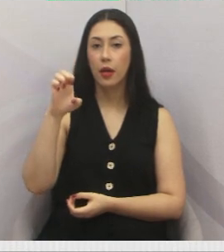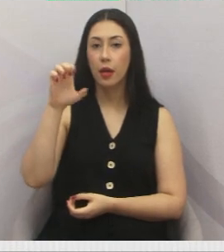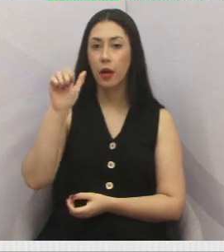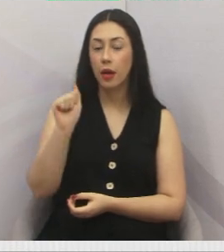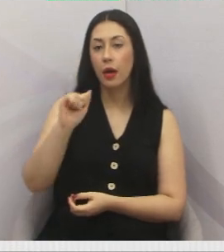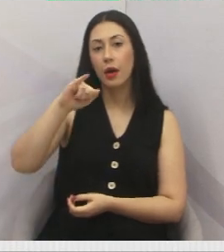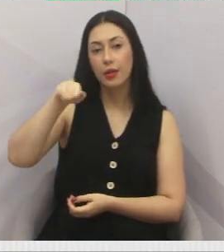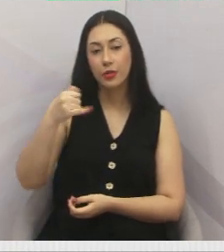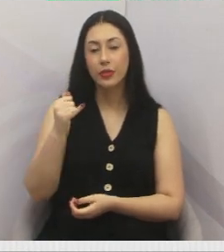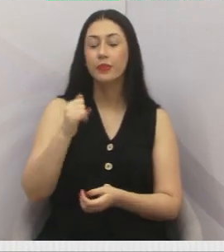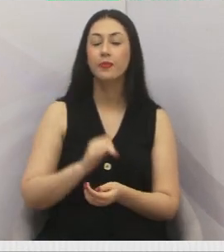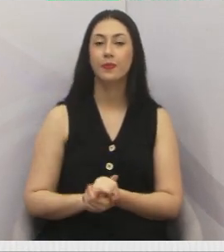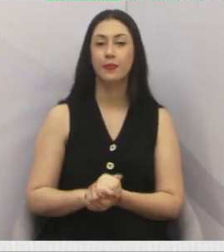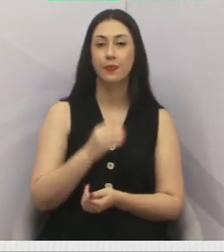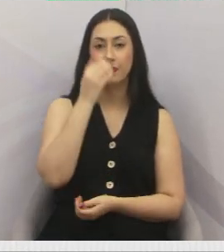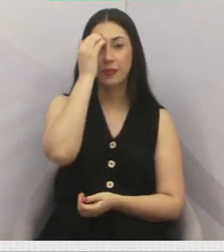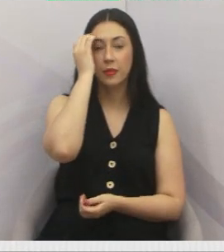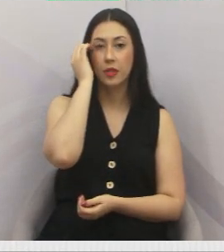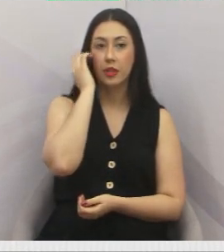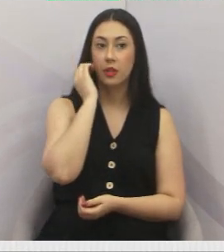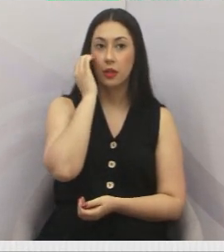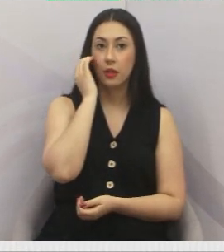dos Engenheiros e Arquitetos.